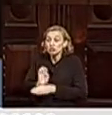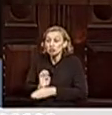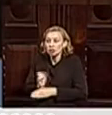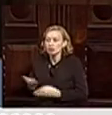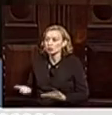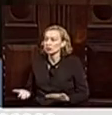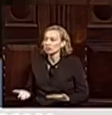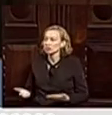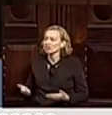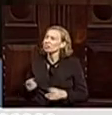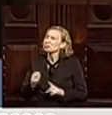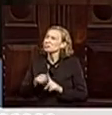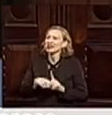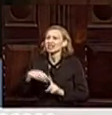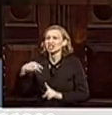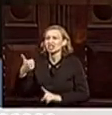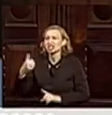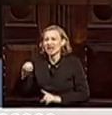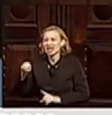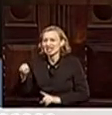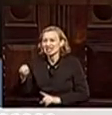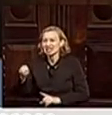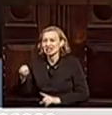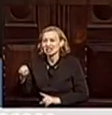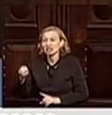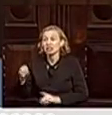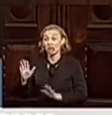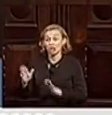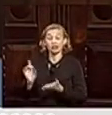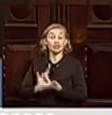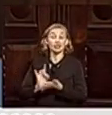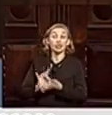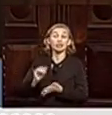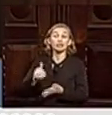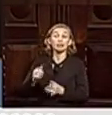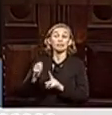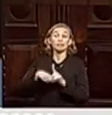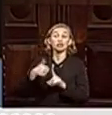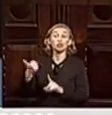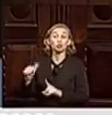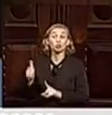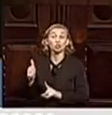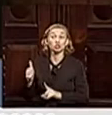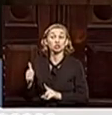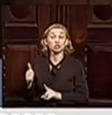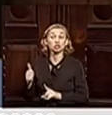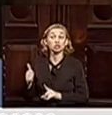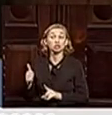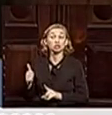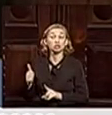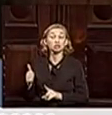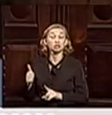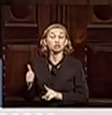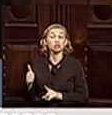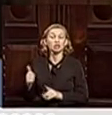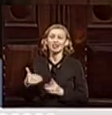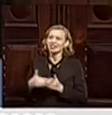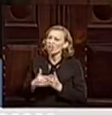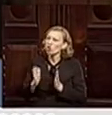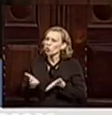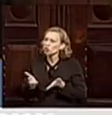nós estamos no mês 10, na metade do mês 11, aliás. Nós estamos na metade do mês 11 e até